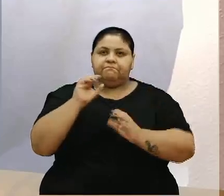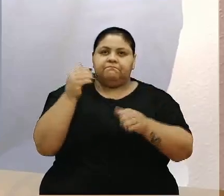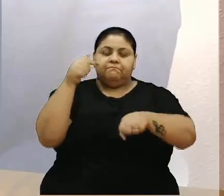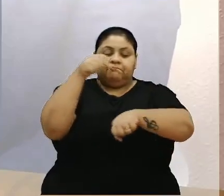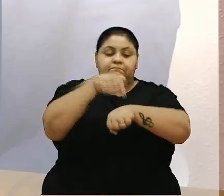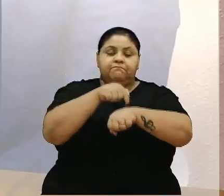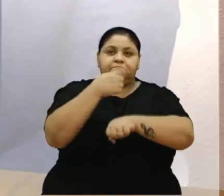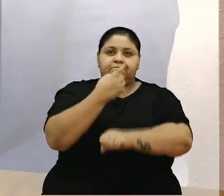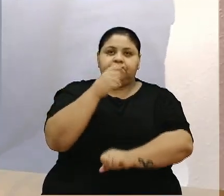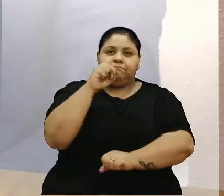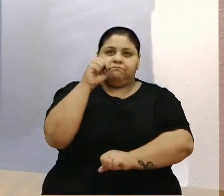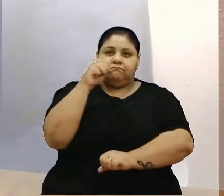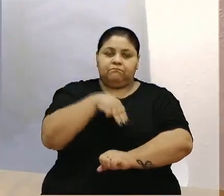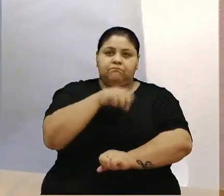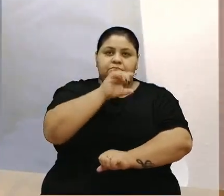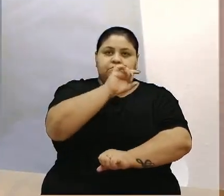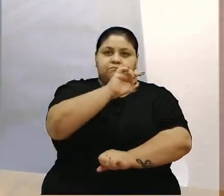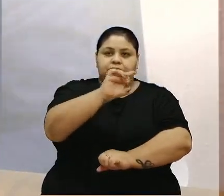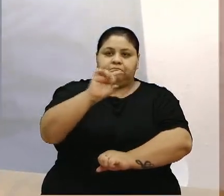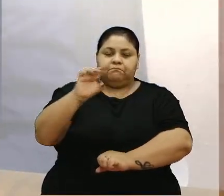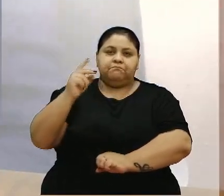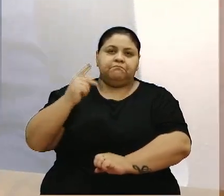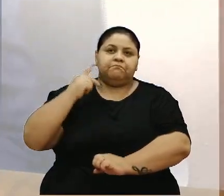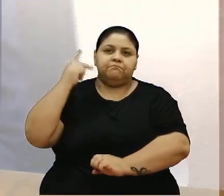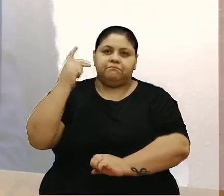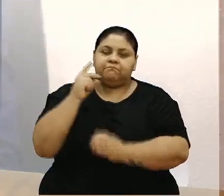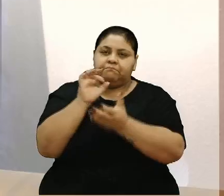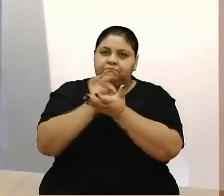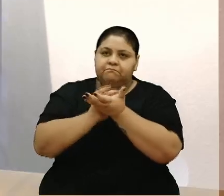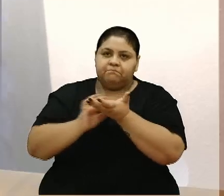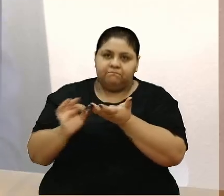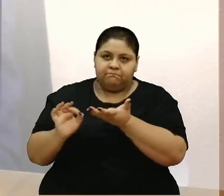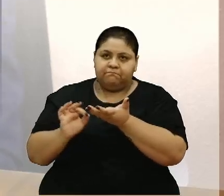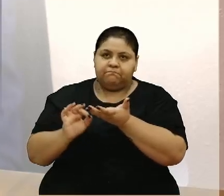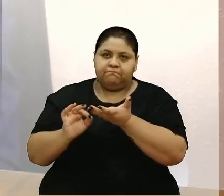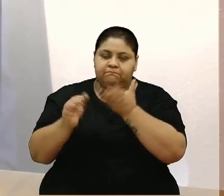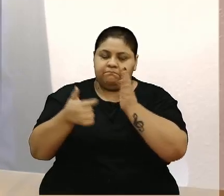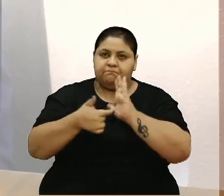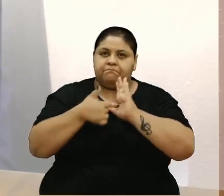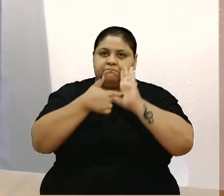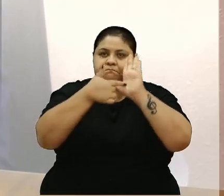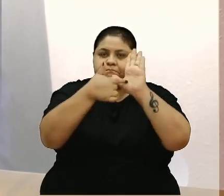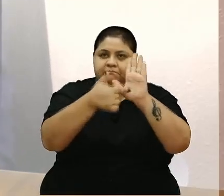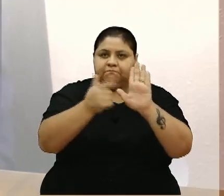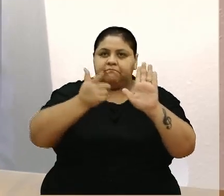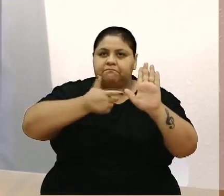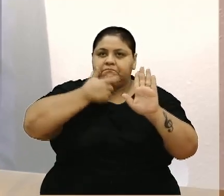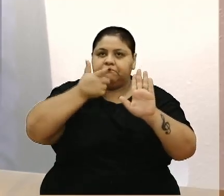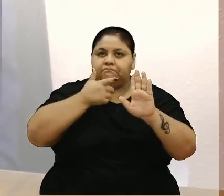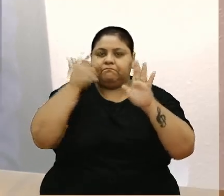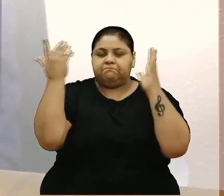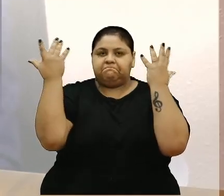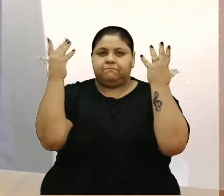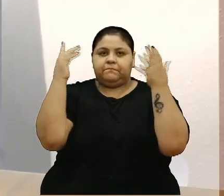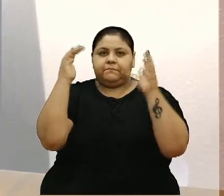tempo de 1 minuto por vereador inscrito para a apresentação de votos de pesar,